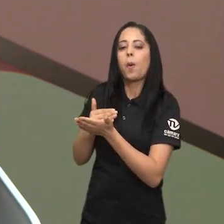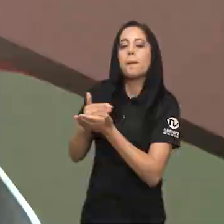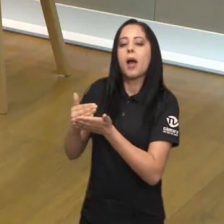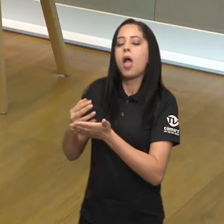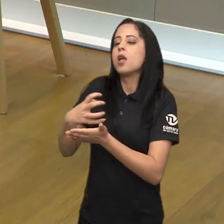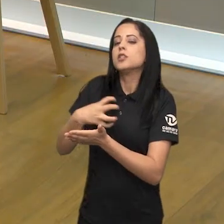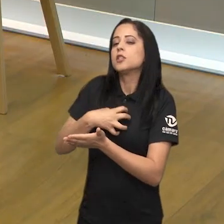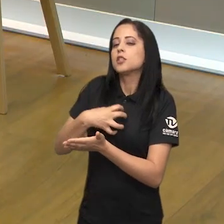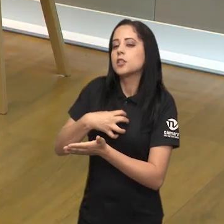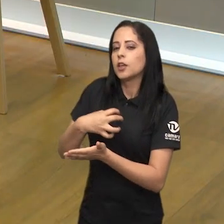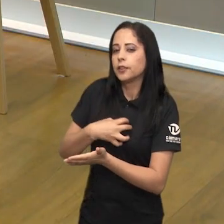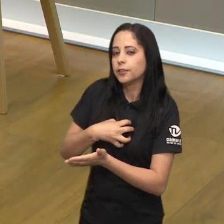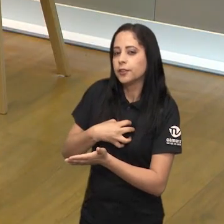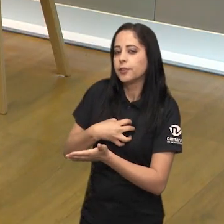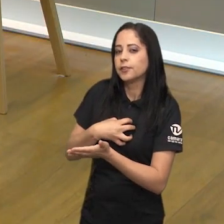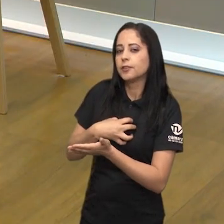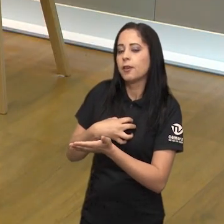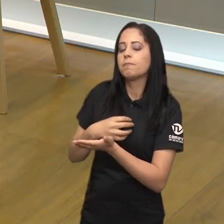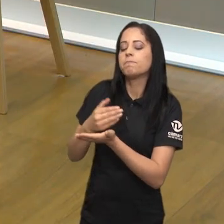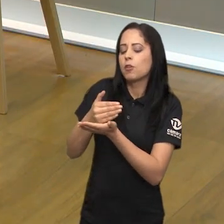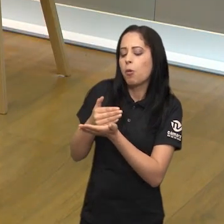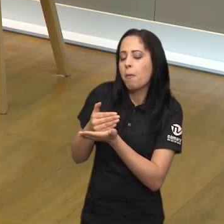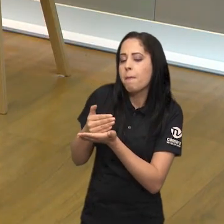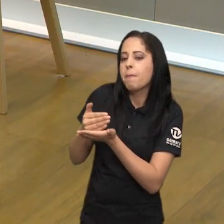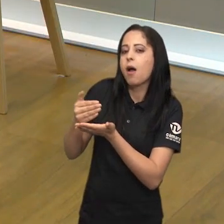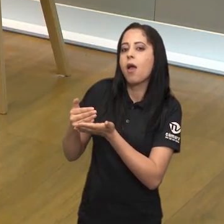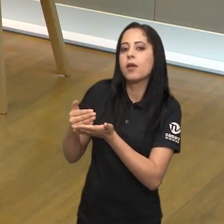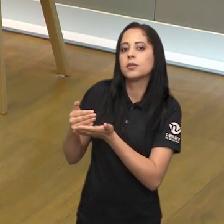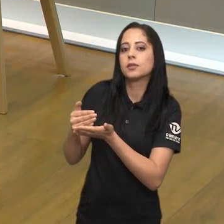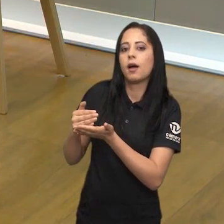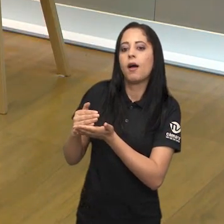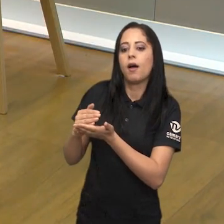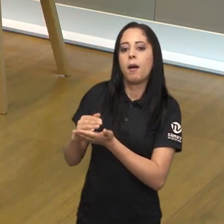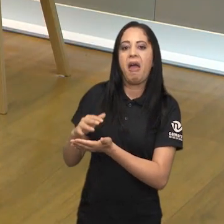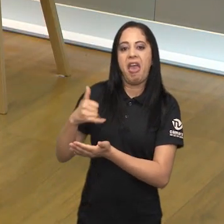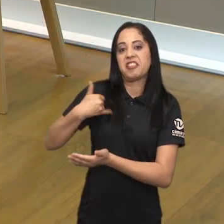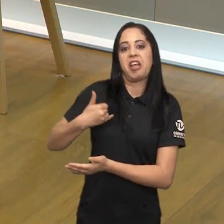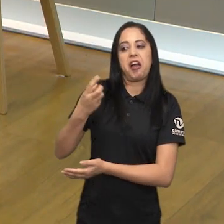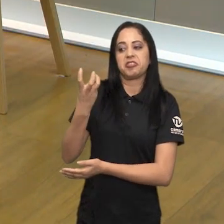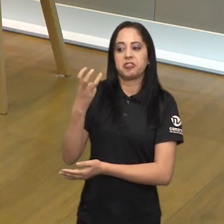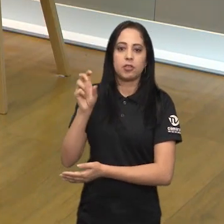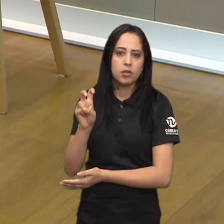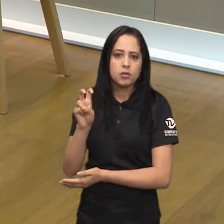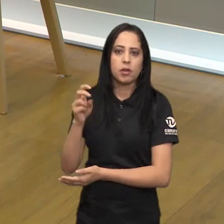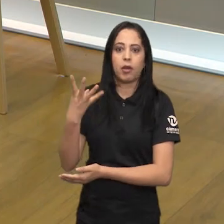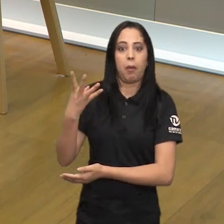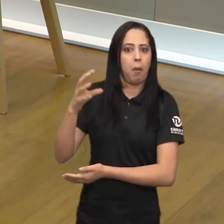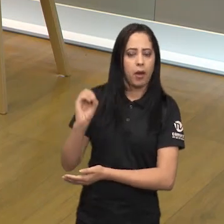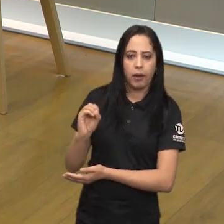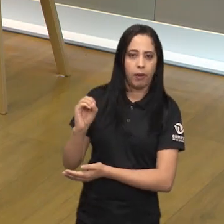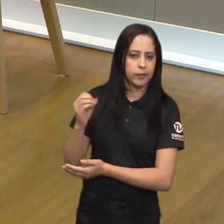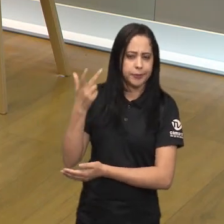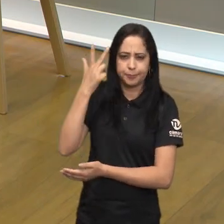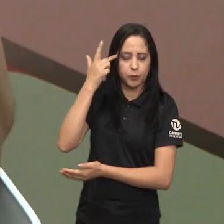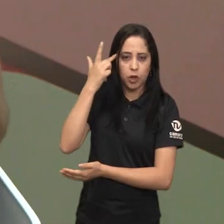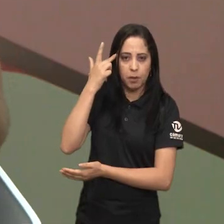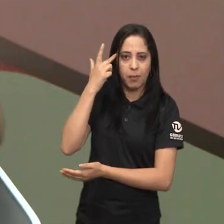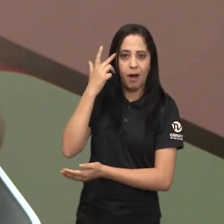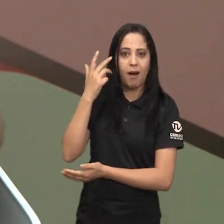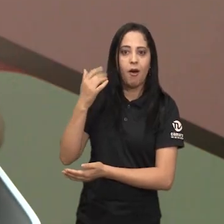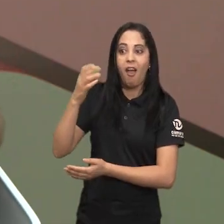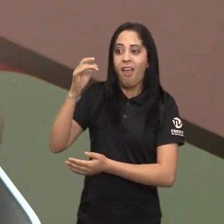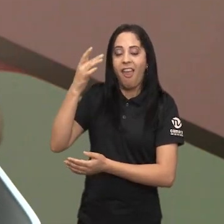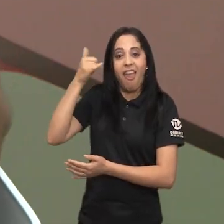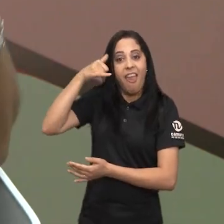menopausa, isso pode começar com 35 anos, com 40 anos, isso não tem como prevenir, porque a mulher, ela nasce com